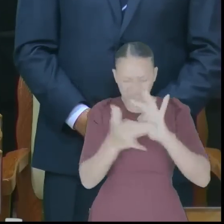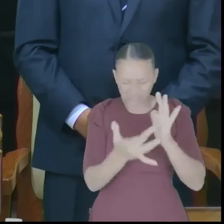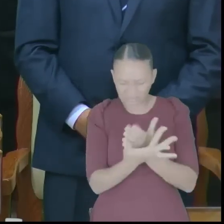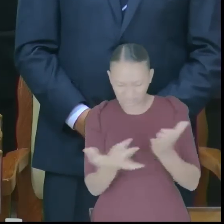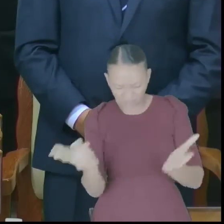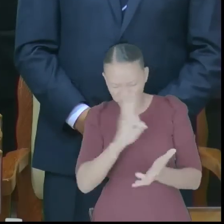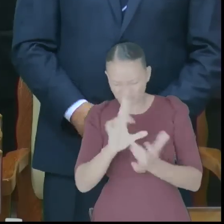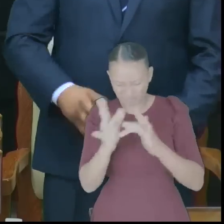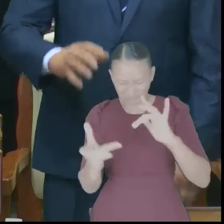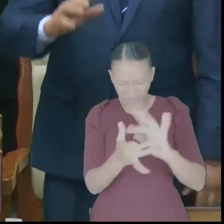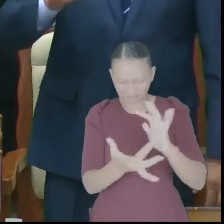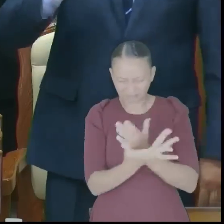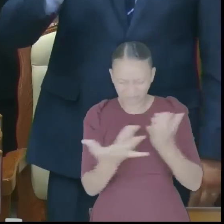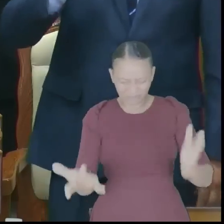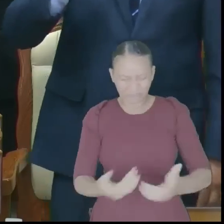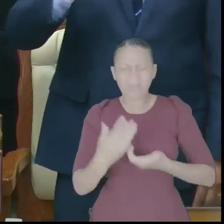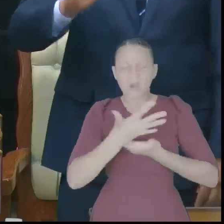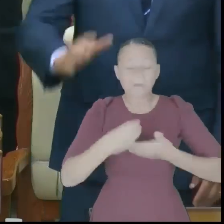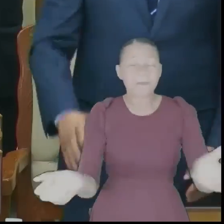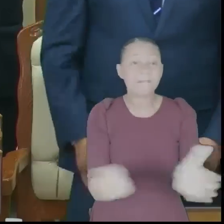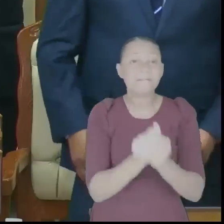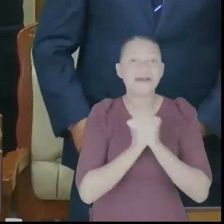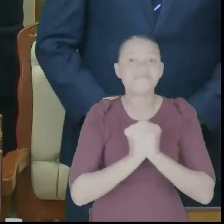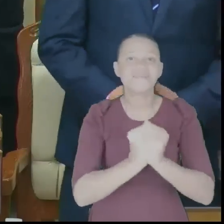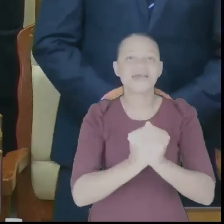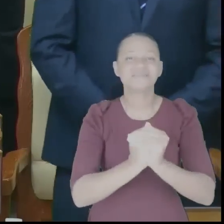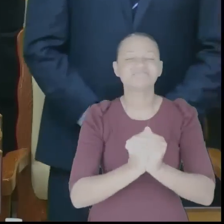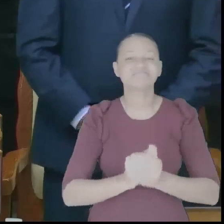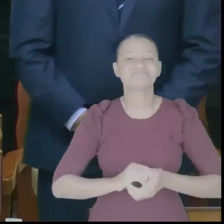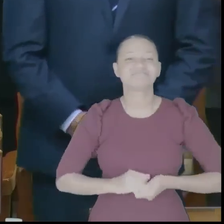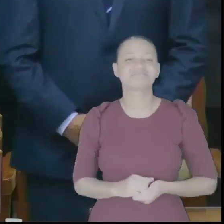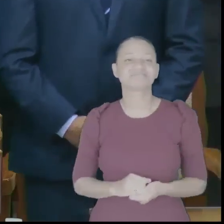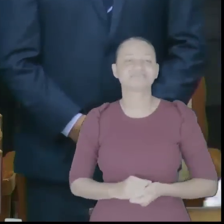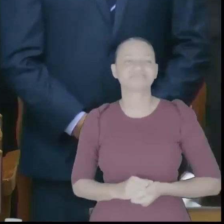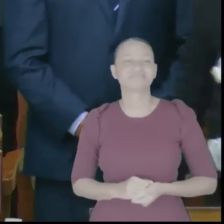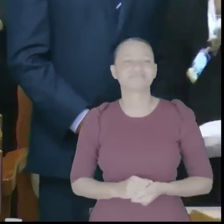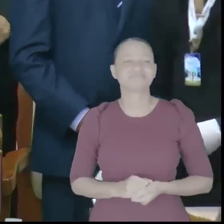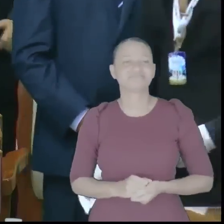e em nome de Jesus. Quem diz amém? Obrigado, meu pastor.